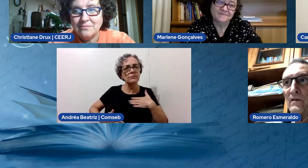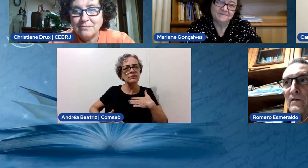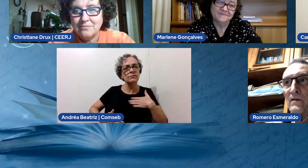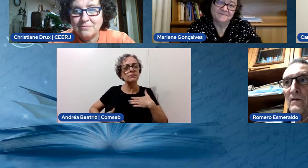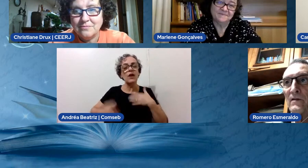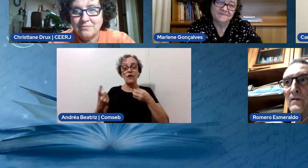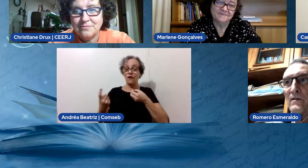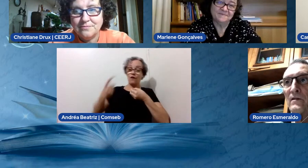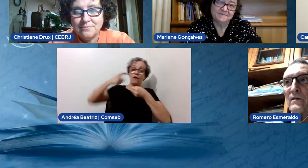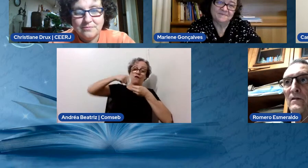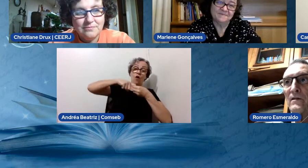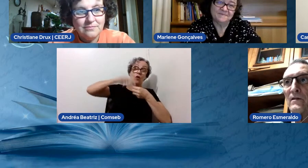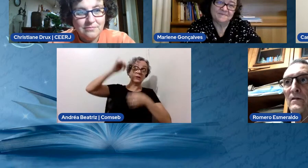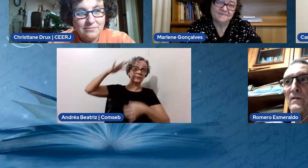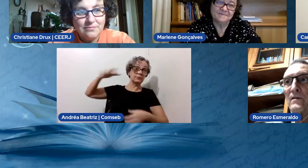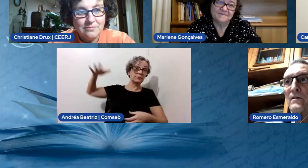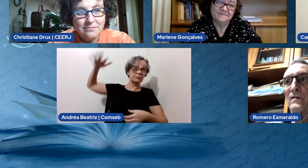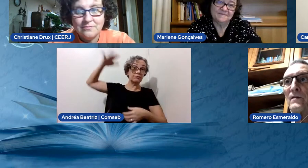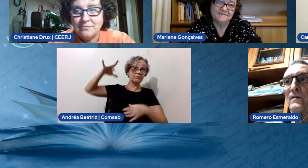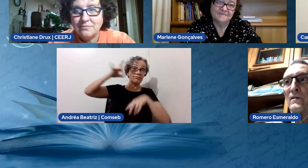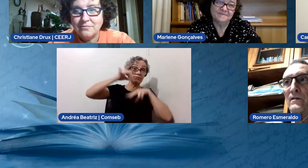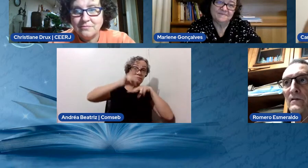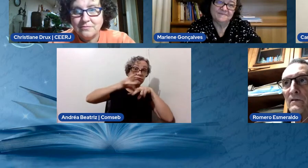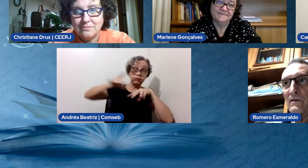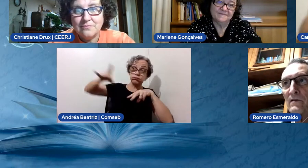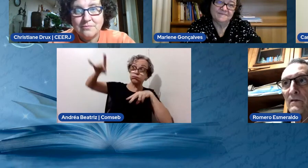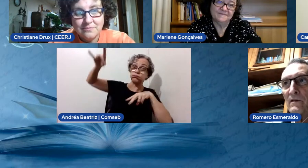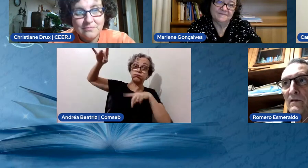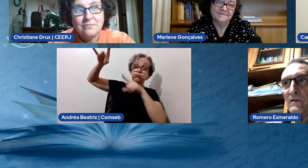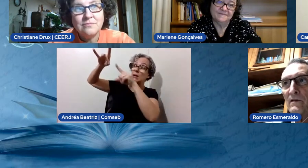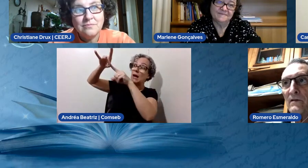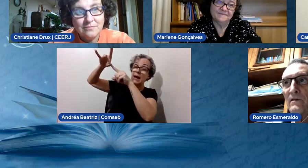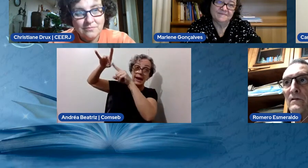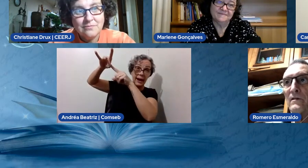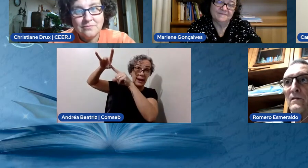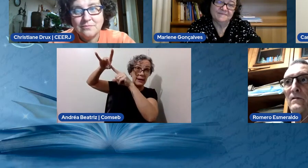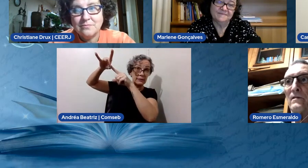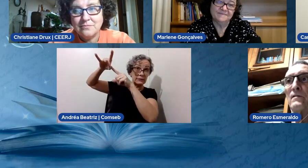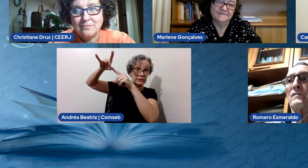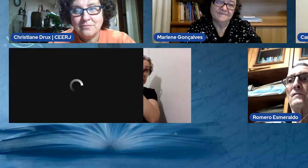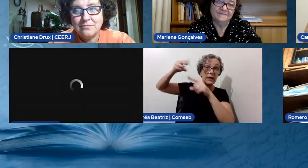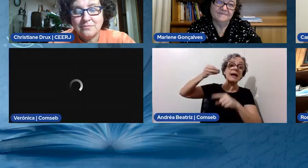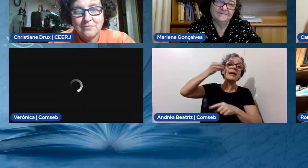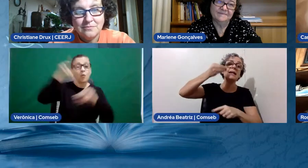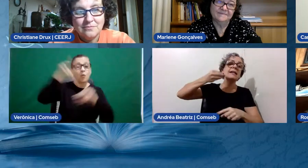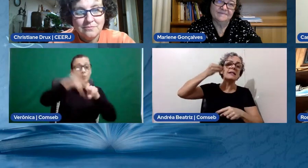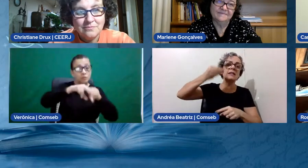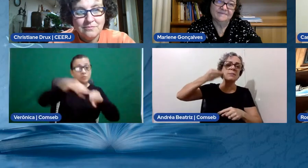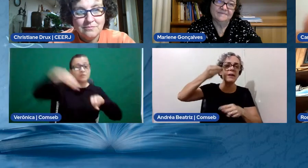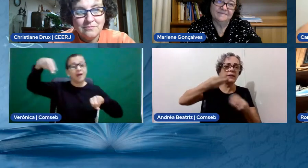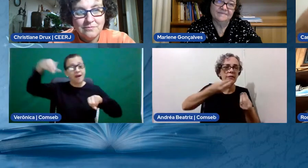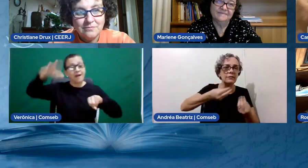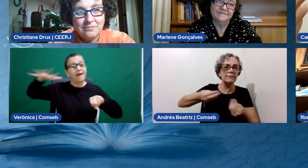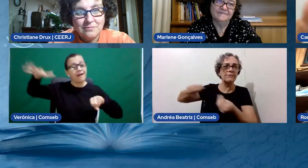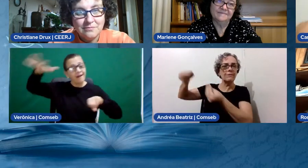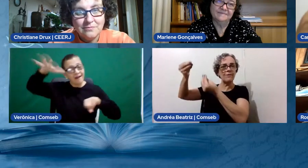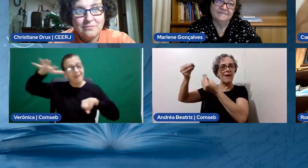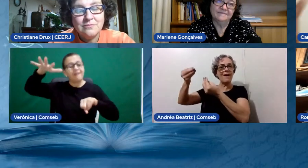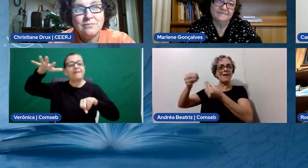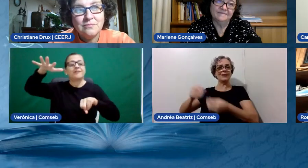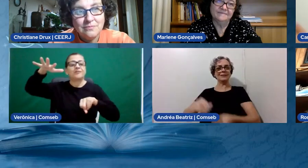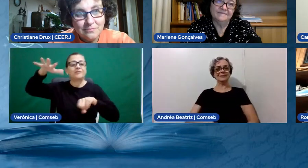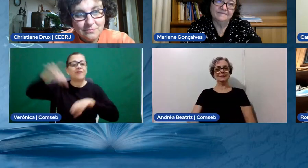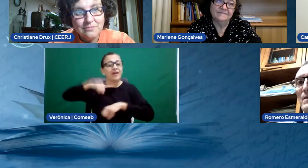espiritual, ele pergunta, esse ser espiritual leva essa bagagem de experiência e que vai naturalmente influenciar os